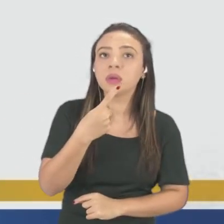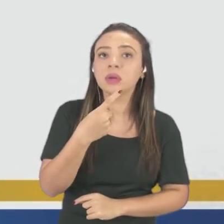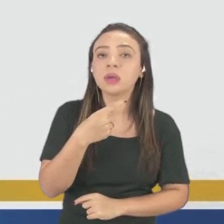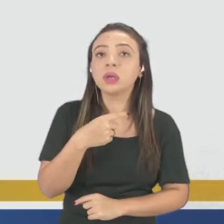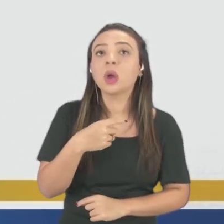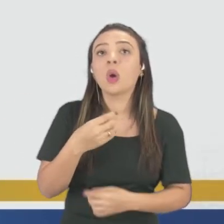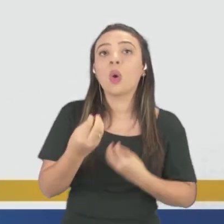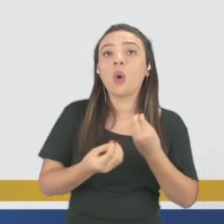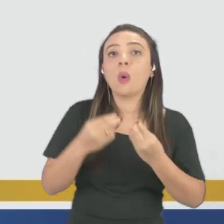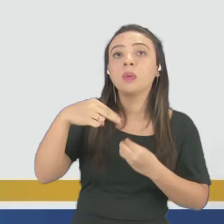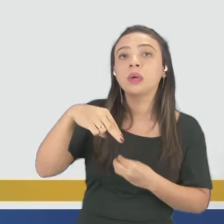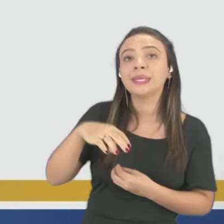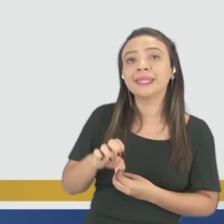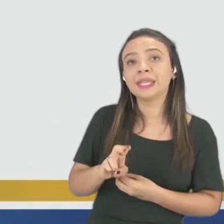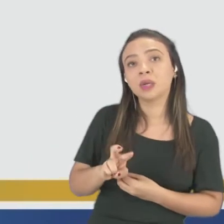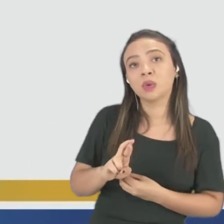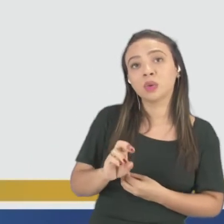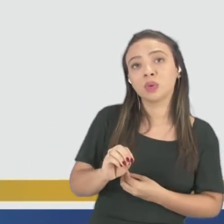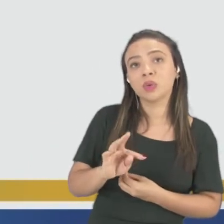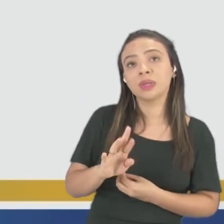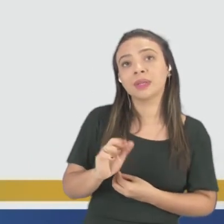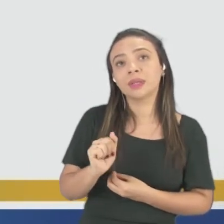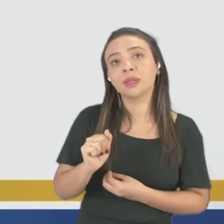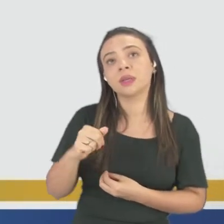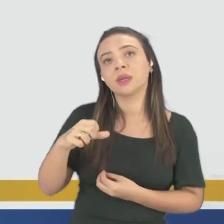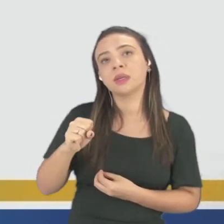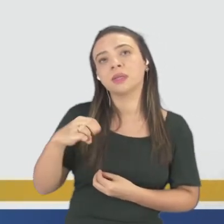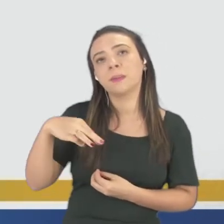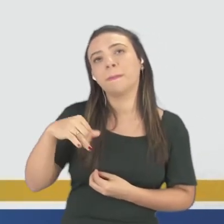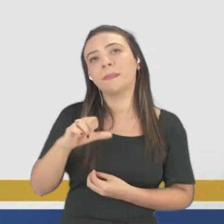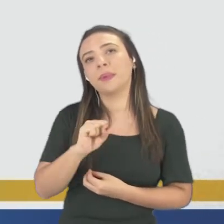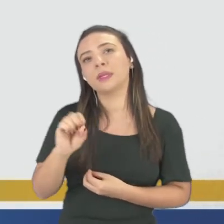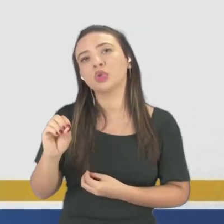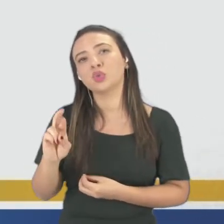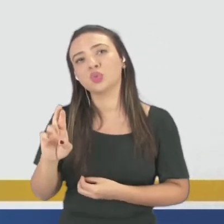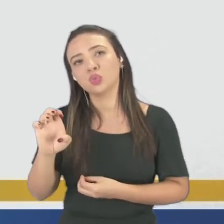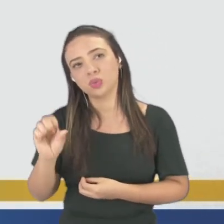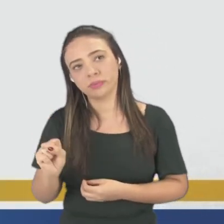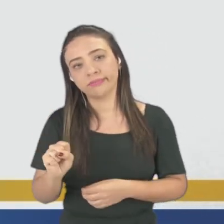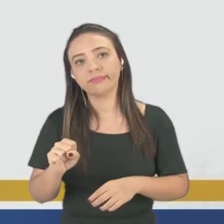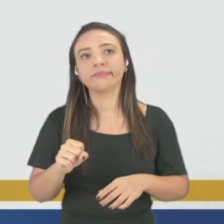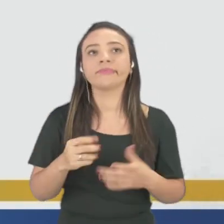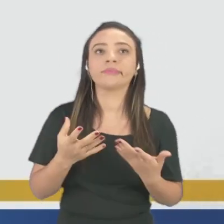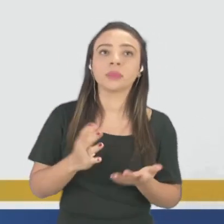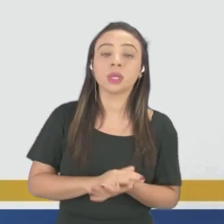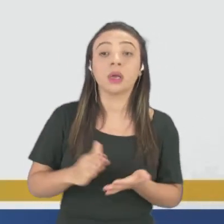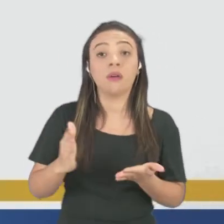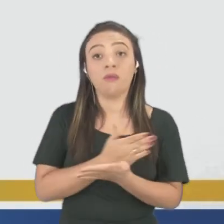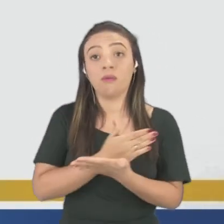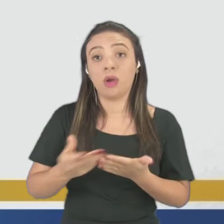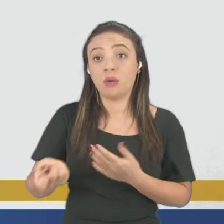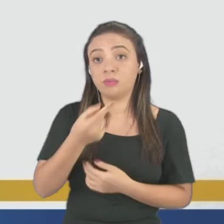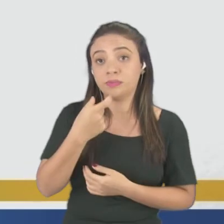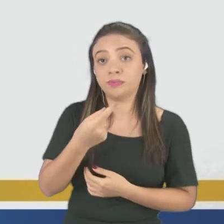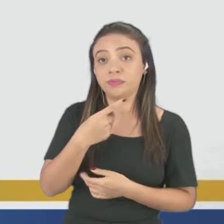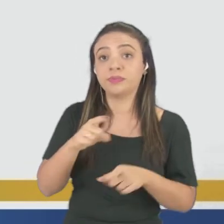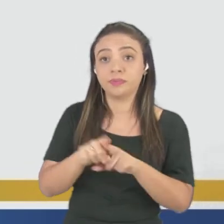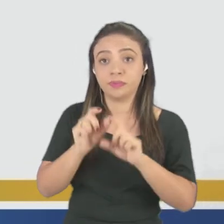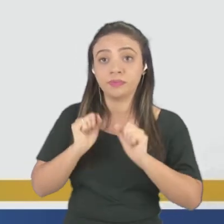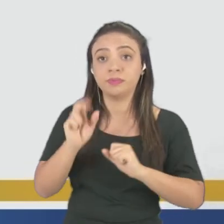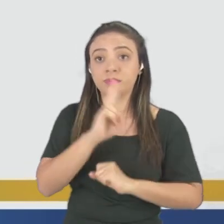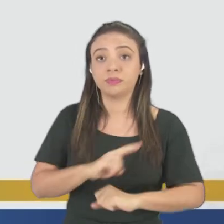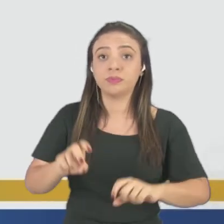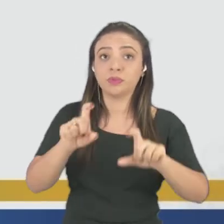como neurotransmissores e noutro e não os medicamentos alguns tipos de medicamentos são usados como forma